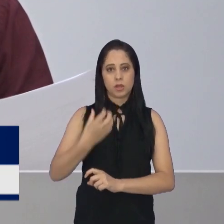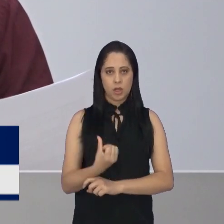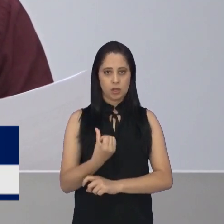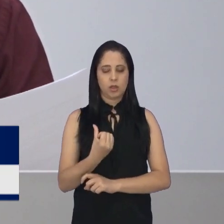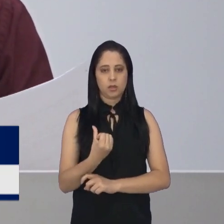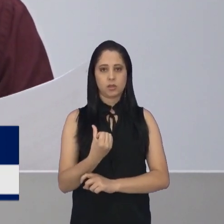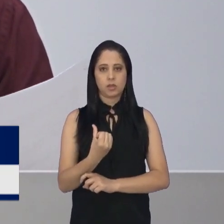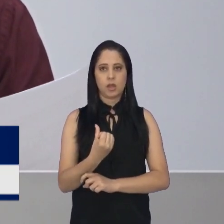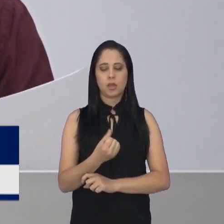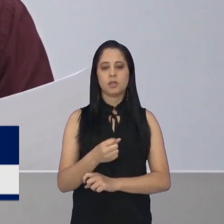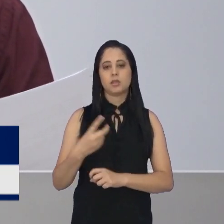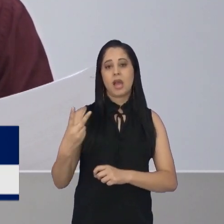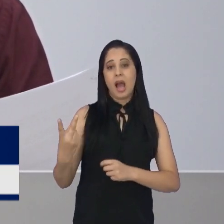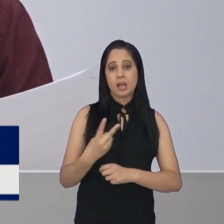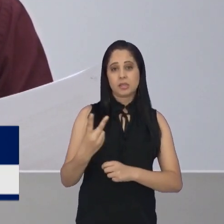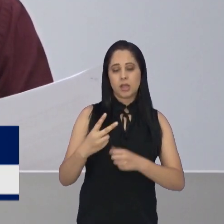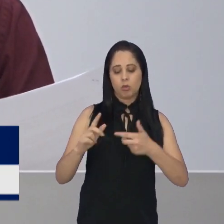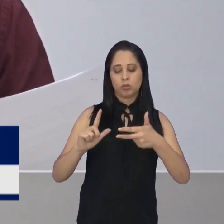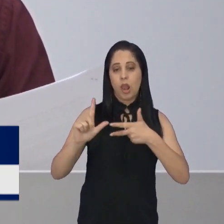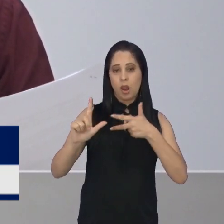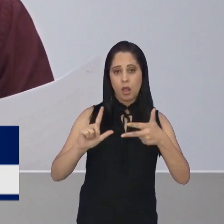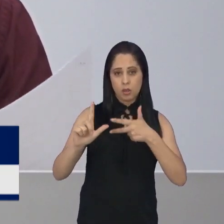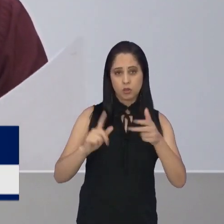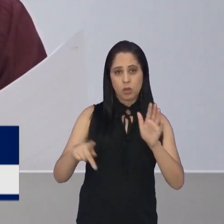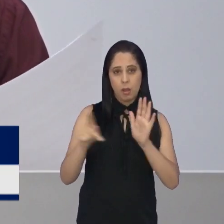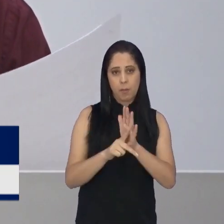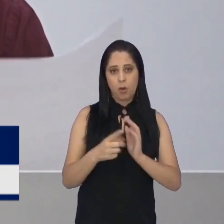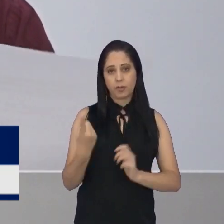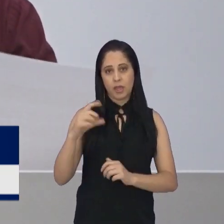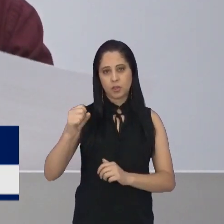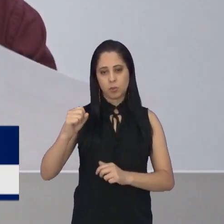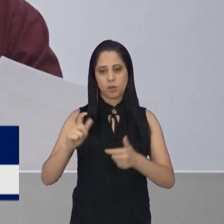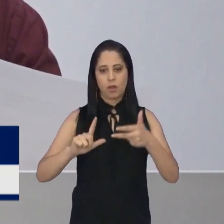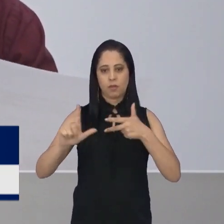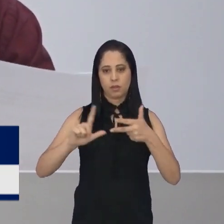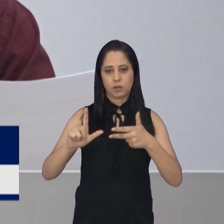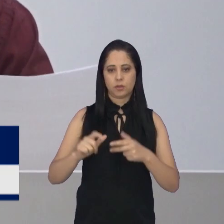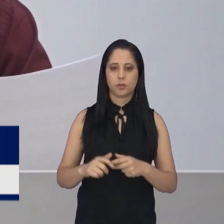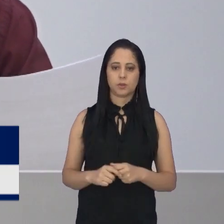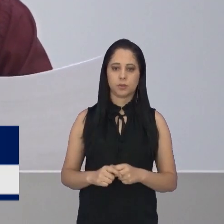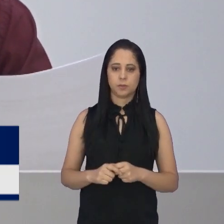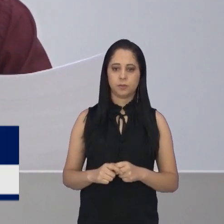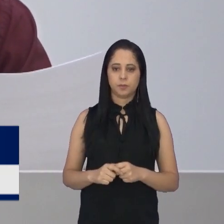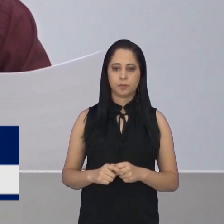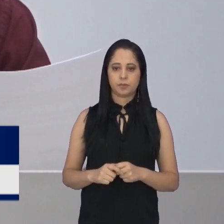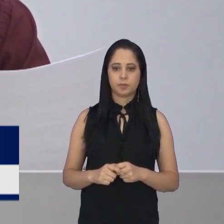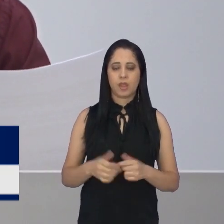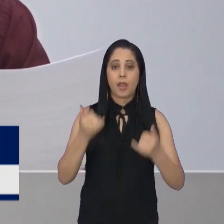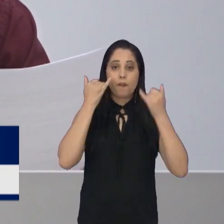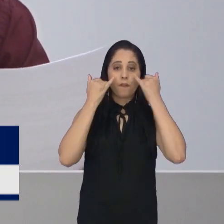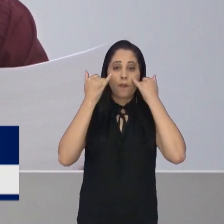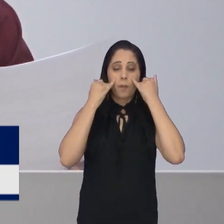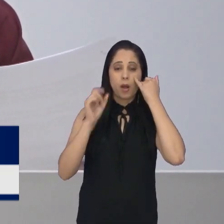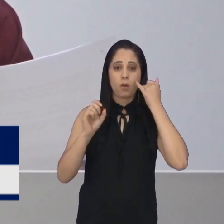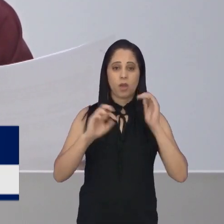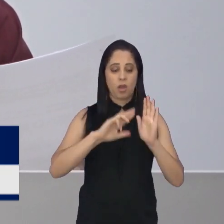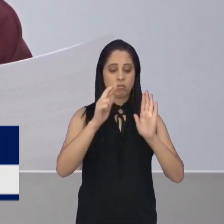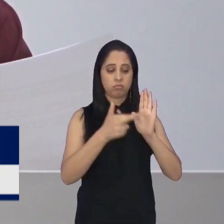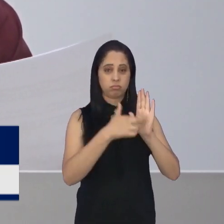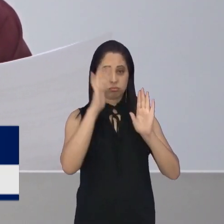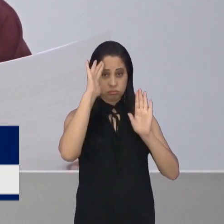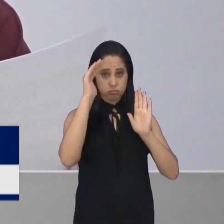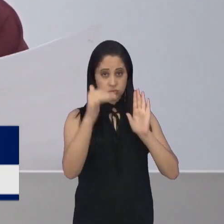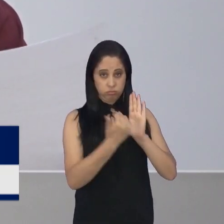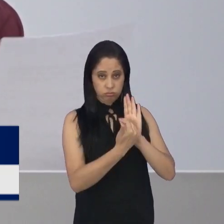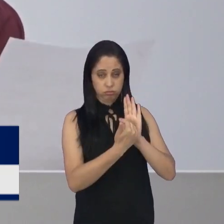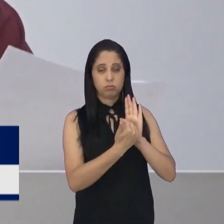da 2ª sessão legislativa da 18ª legislatura. Informo a todos presentes que, no tema regimentais, a votação